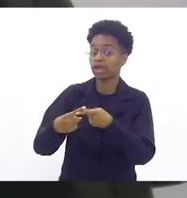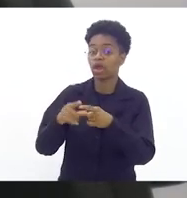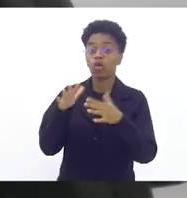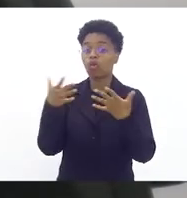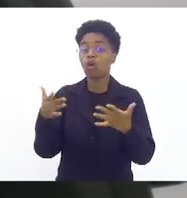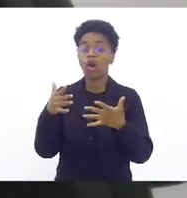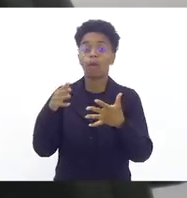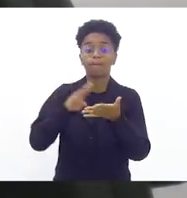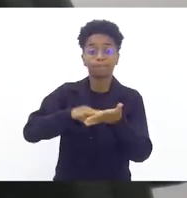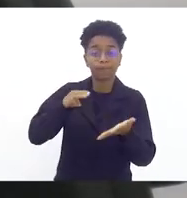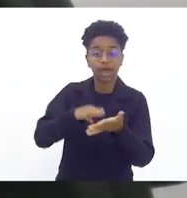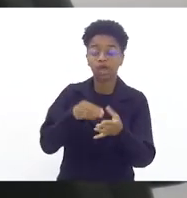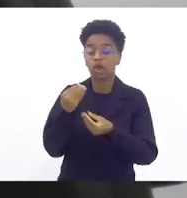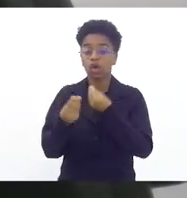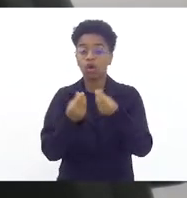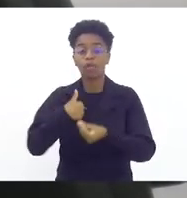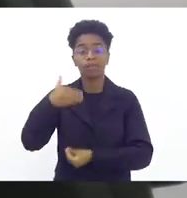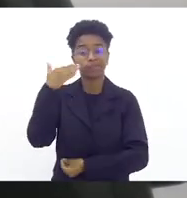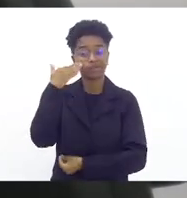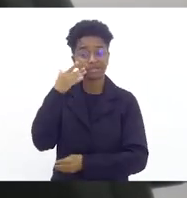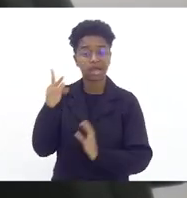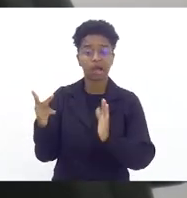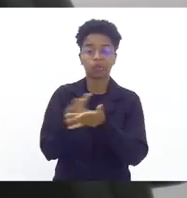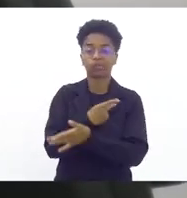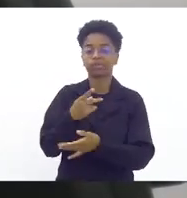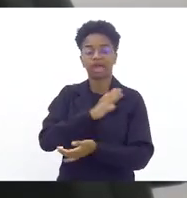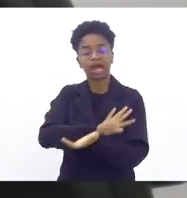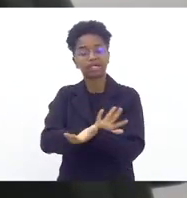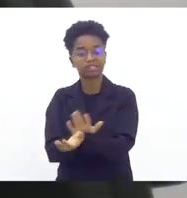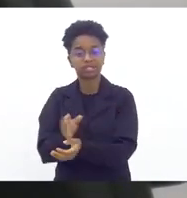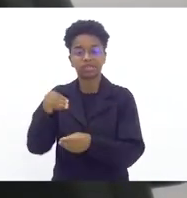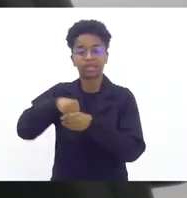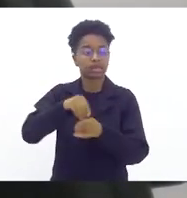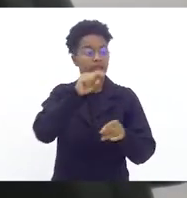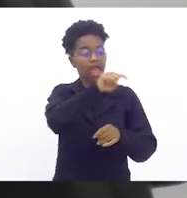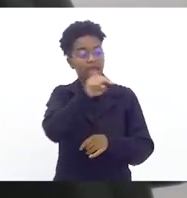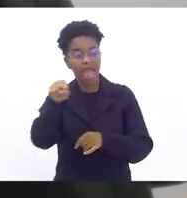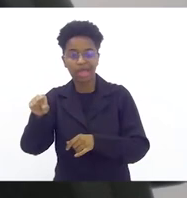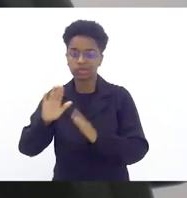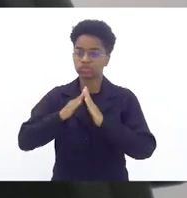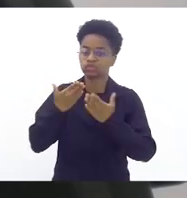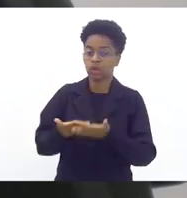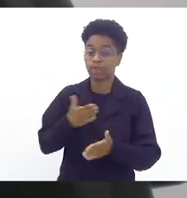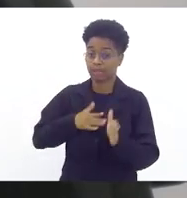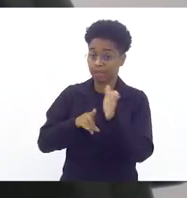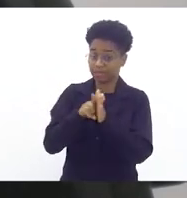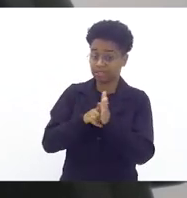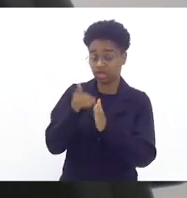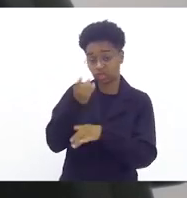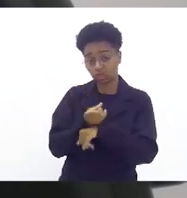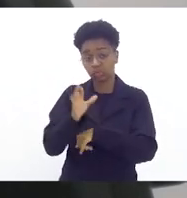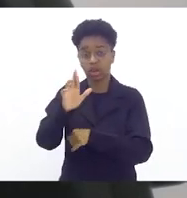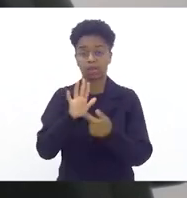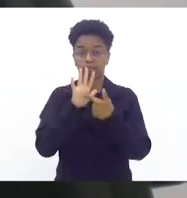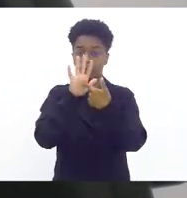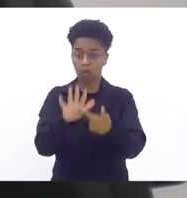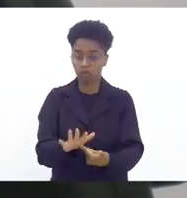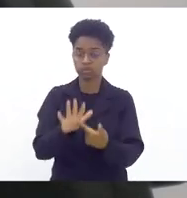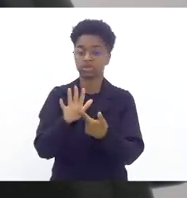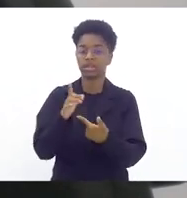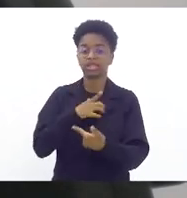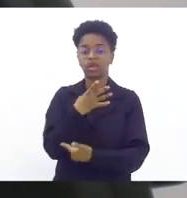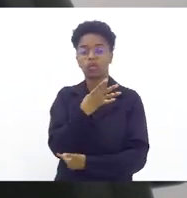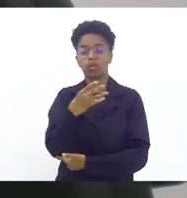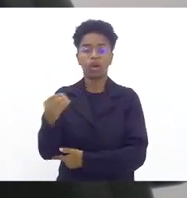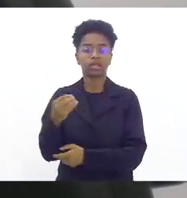método, como é que eu sei que acontece o racismo nessa escola. A minha pesquisa de doutorado inclusive mostrou que dos